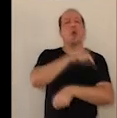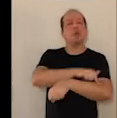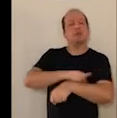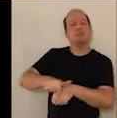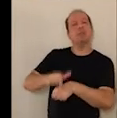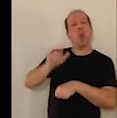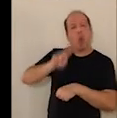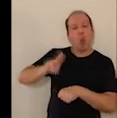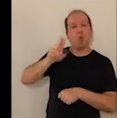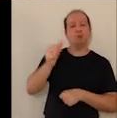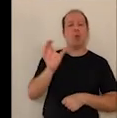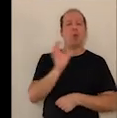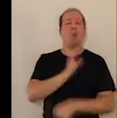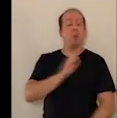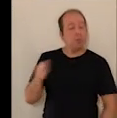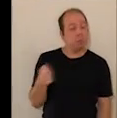ricos.